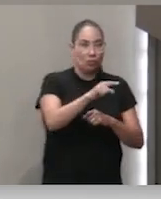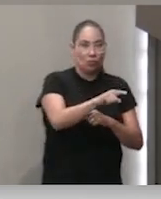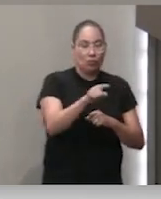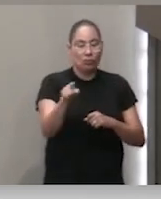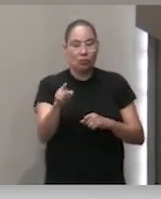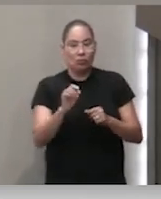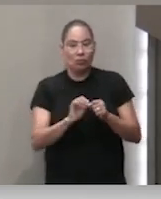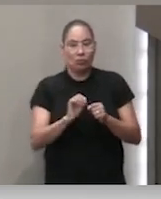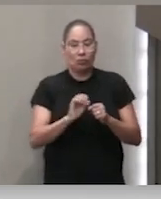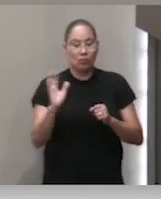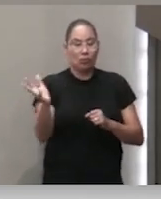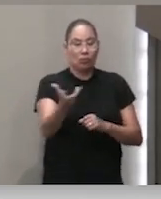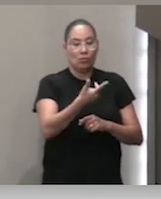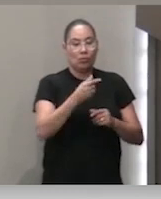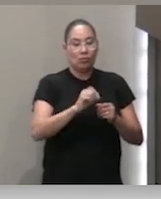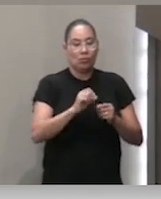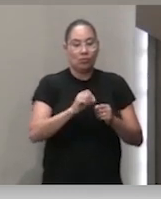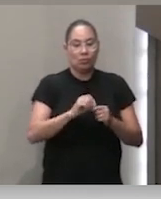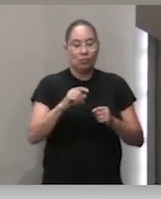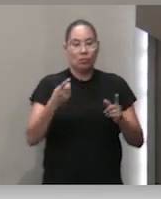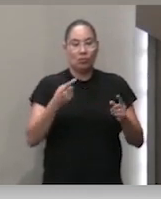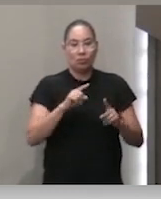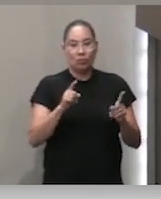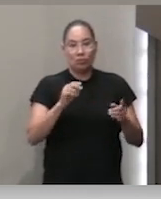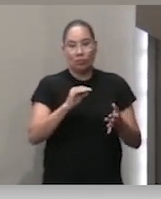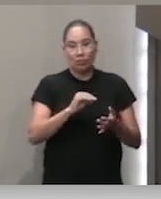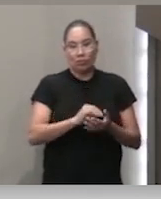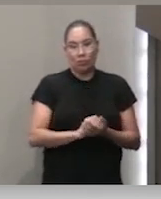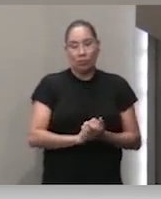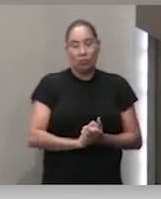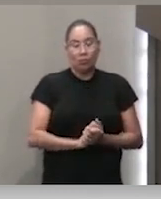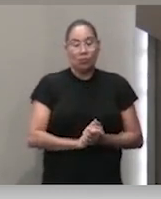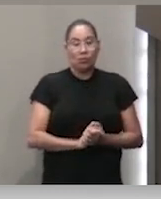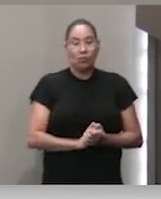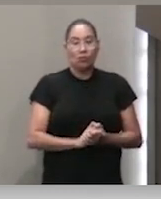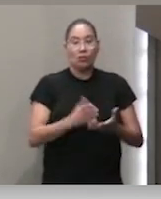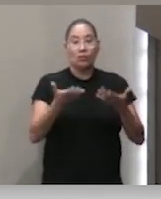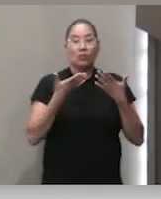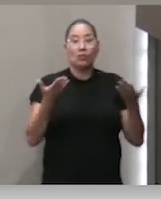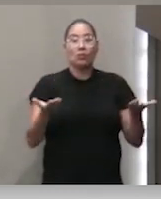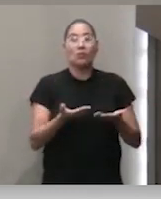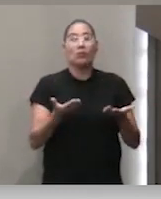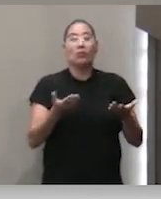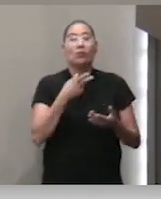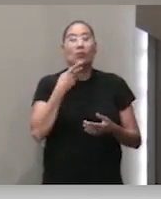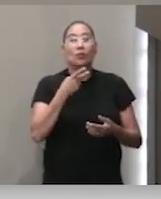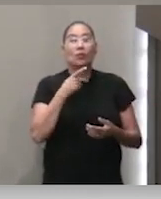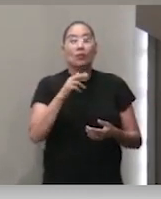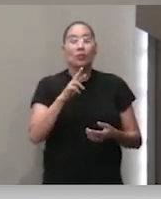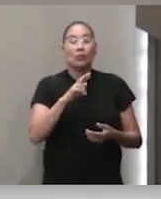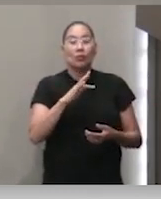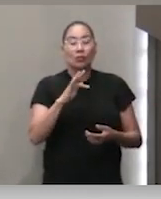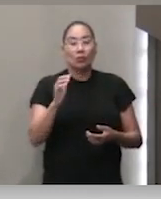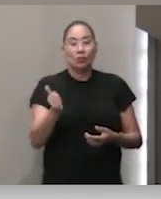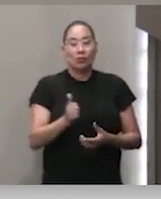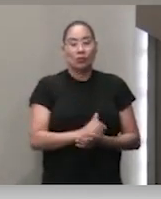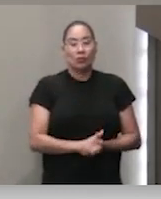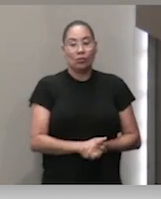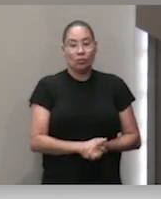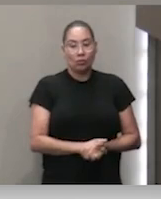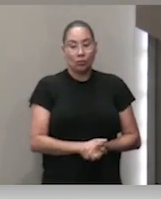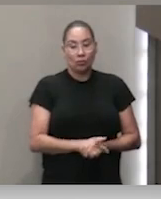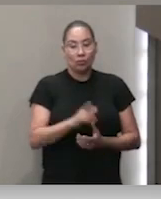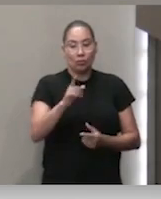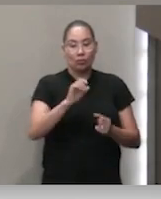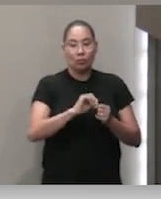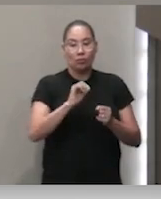enfim, todo mundo faz, mas desmentir os colegas também não dá certo. Quero aqui agora dizer para o vereador Rufa, o senhor foi